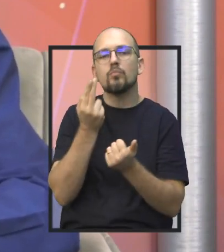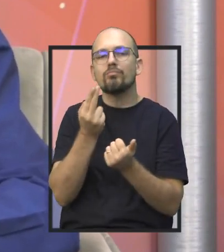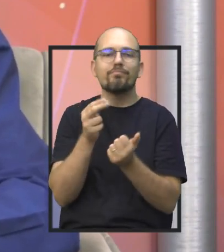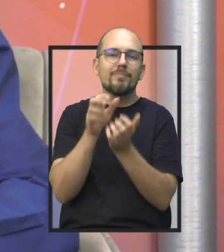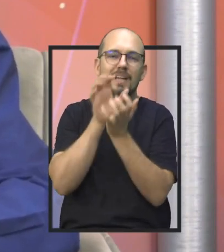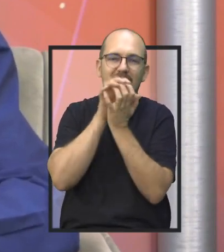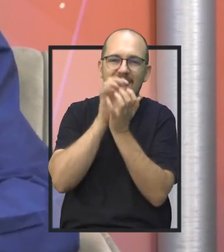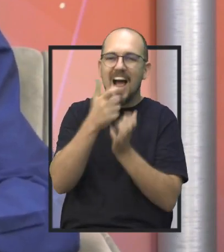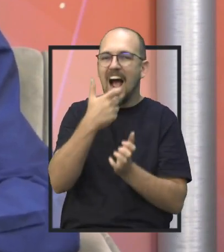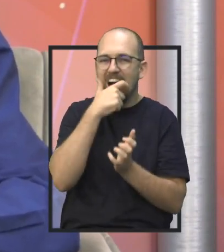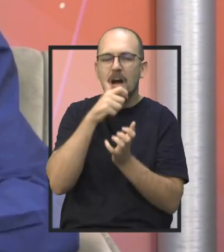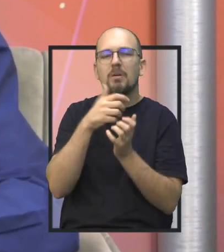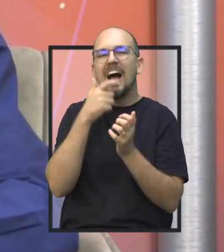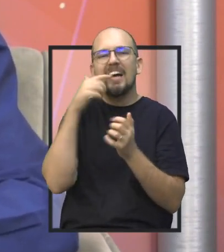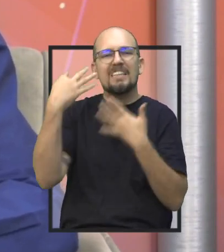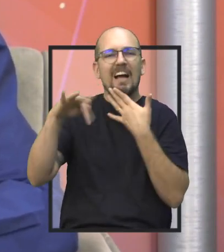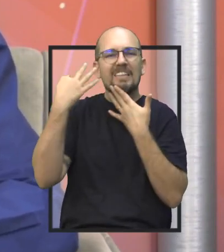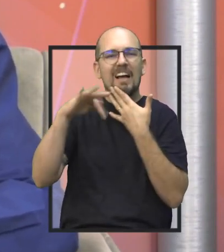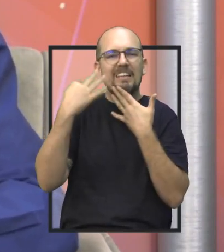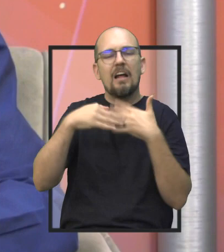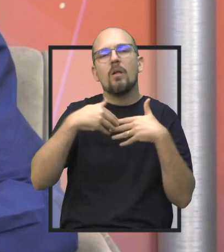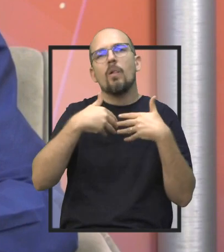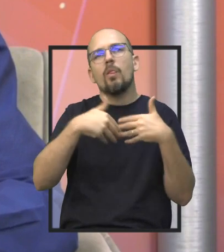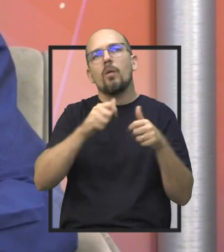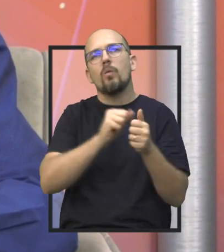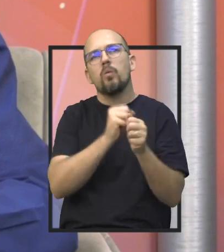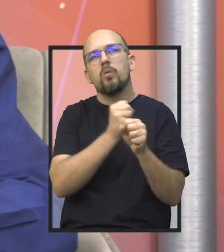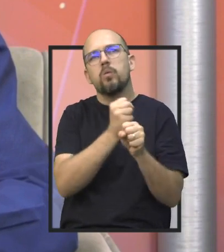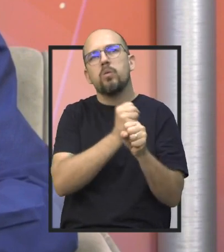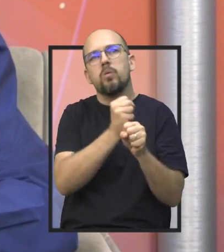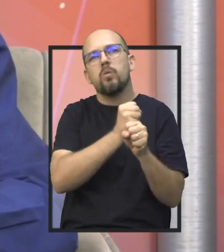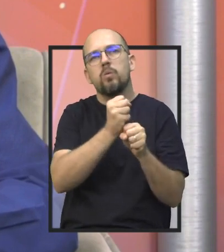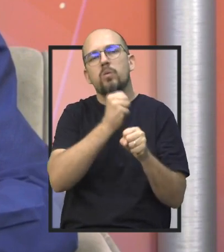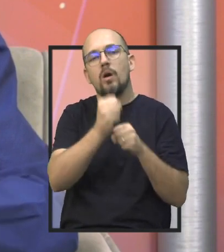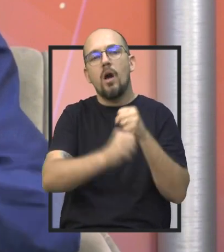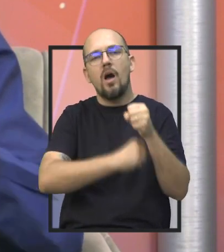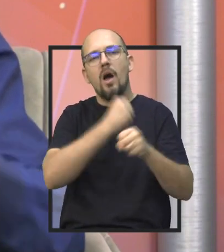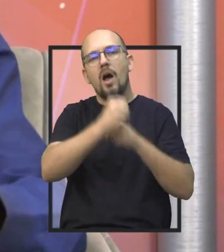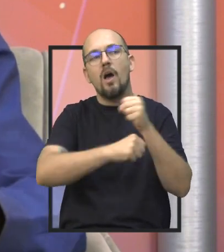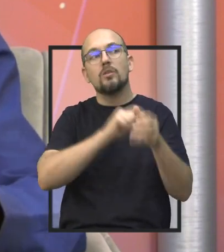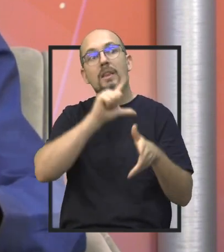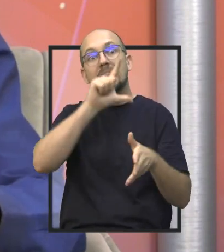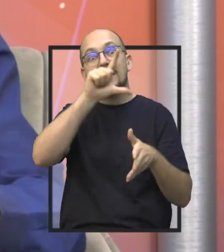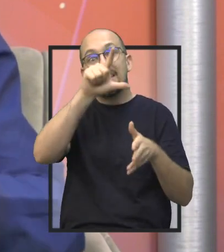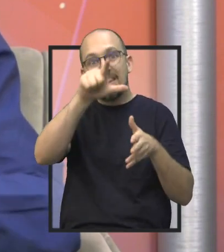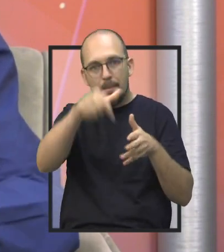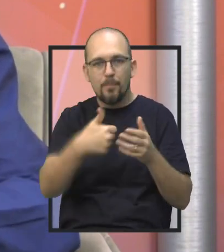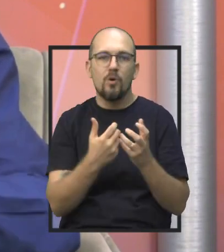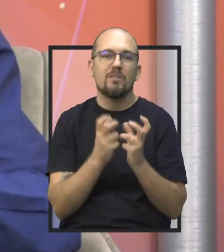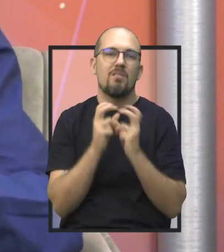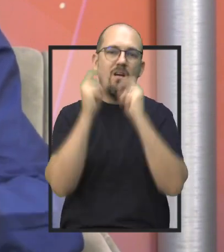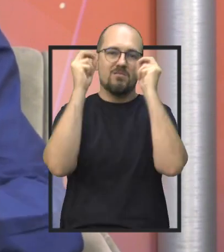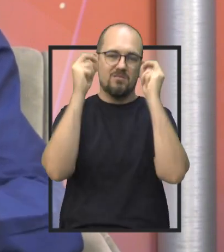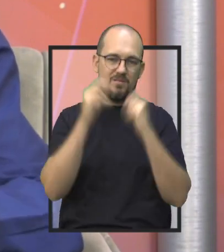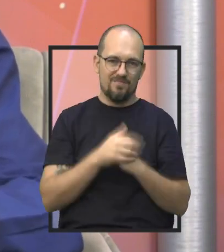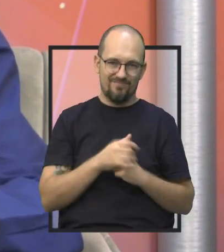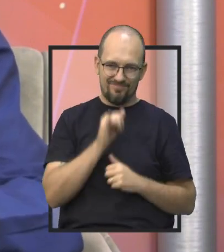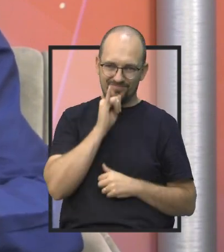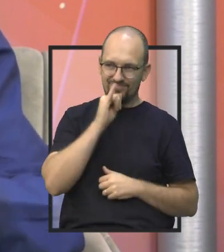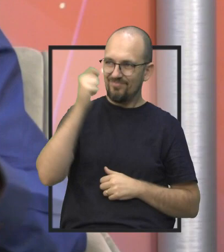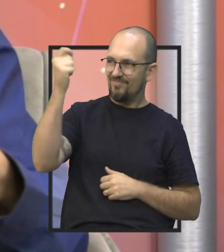consumo para que aconteça muito depois o problema. Exposição à radiação. Alguém que se